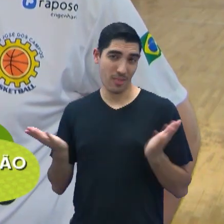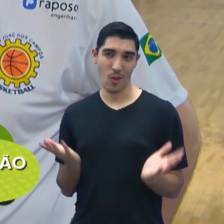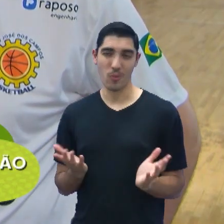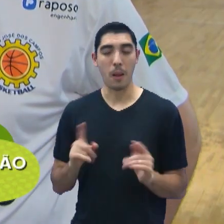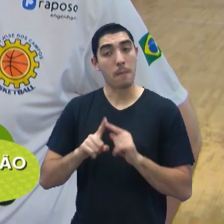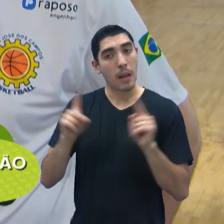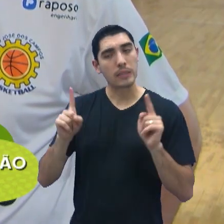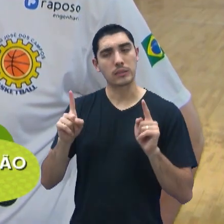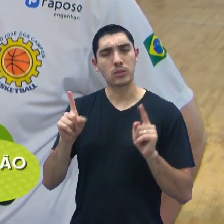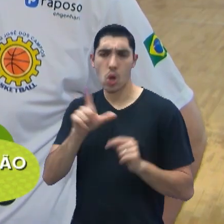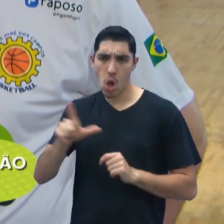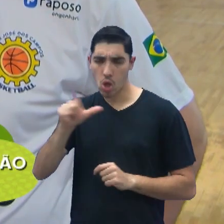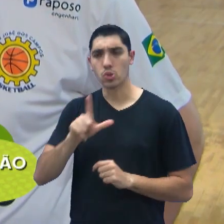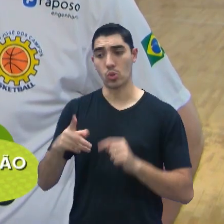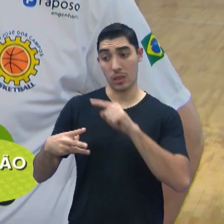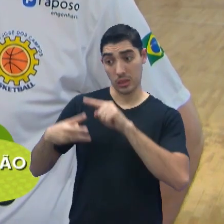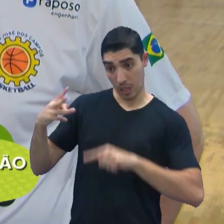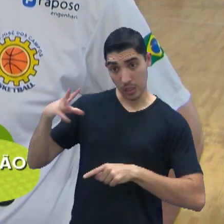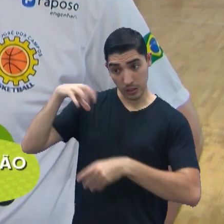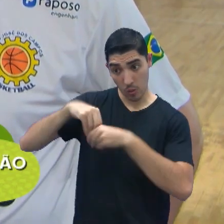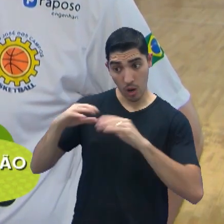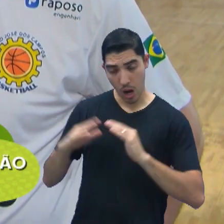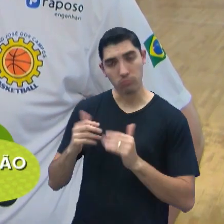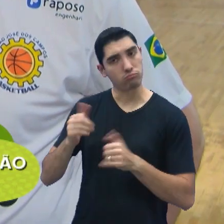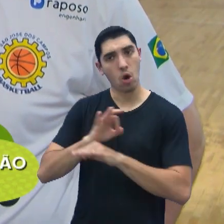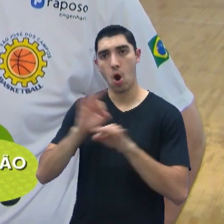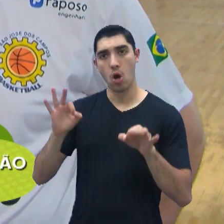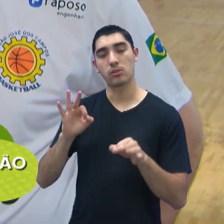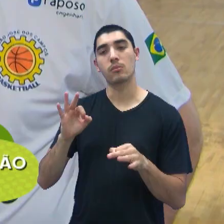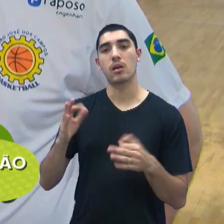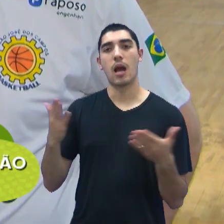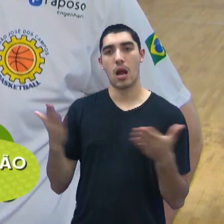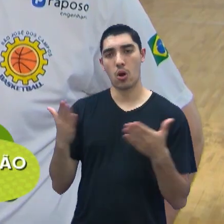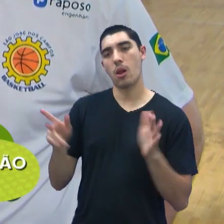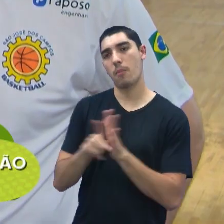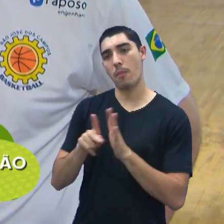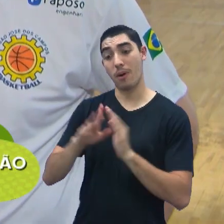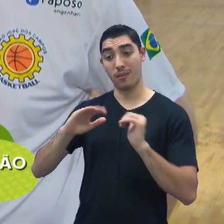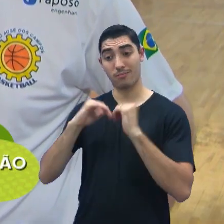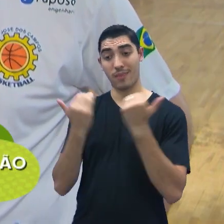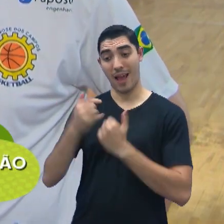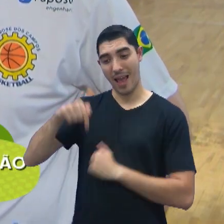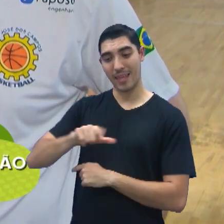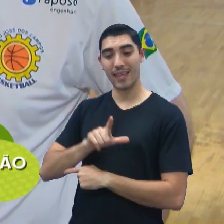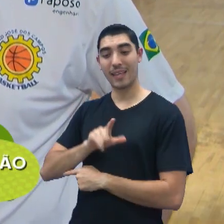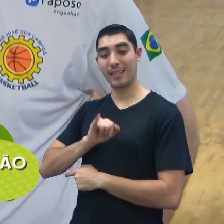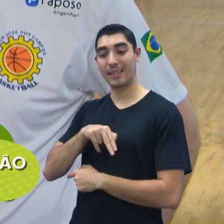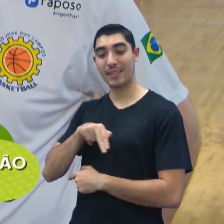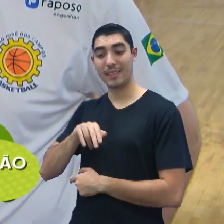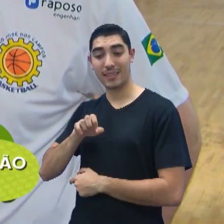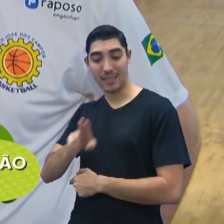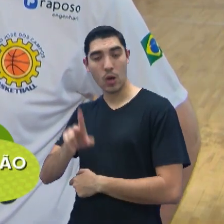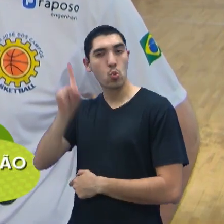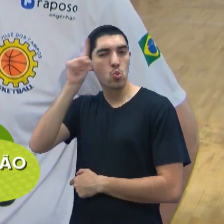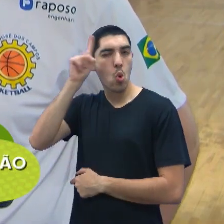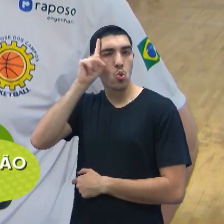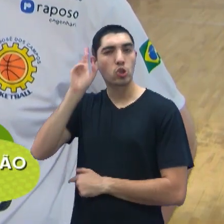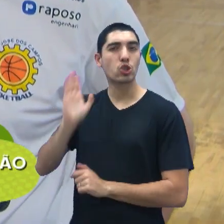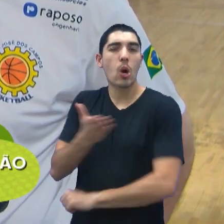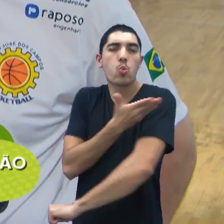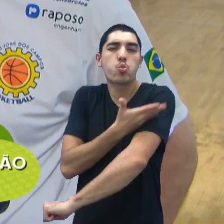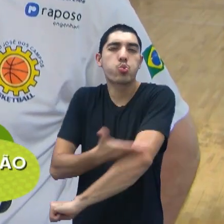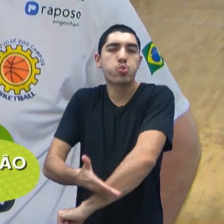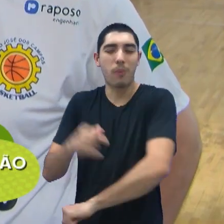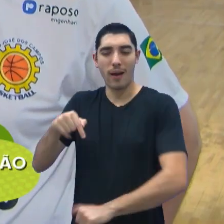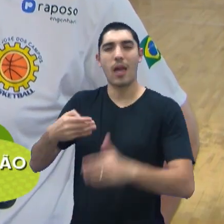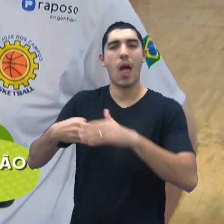esse jogo vai ser agora aqui no Lineu, né? Que isso aí é legal pelo lado que a gente treina aqui, né? A gente treina todo dia aqui, a gente está indo só na véspera, ou